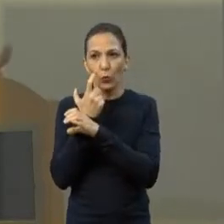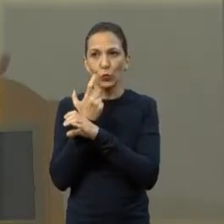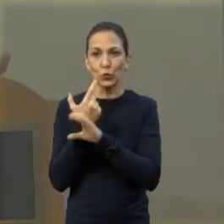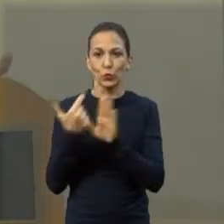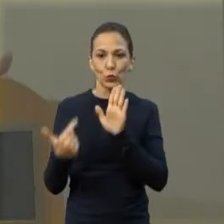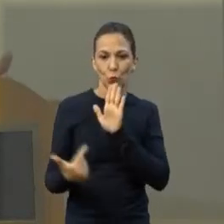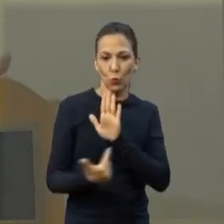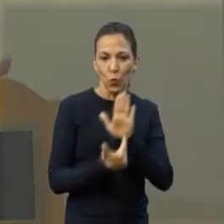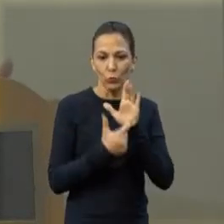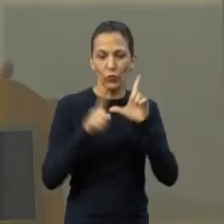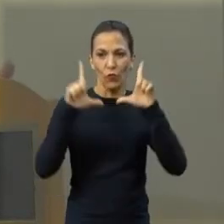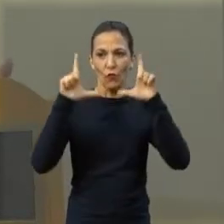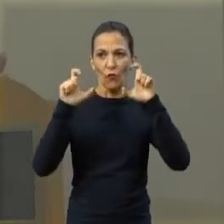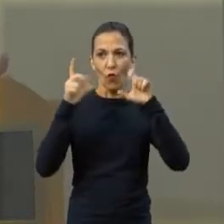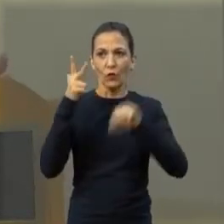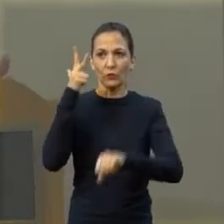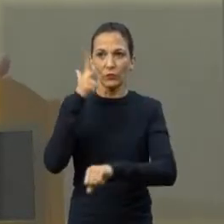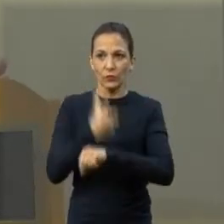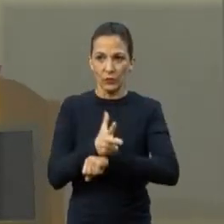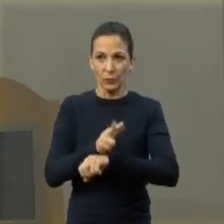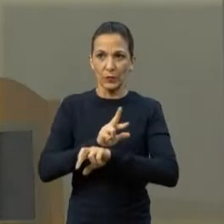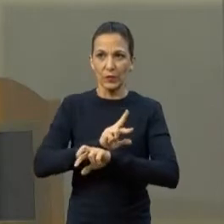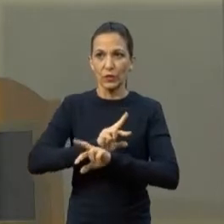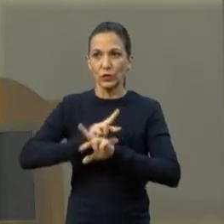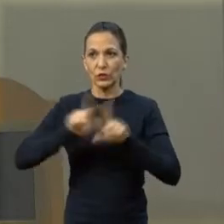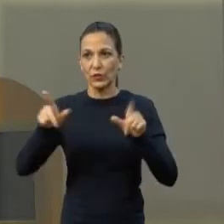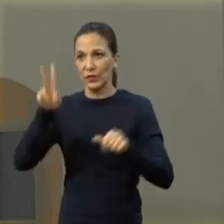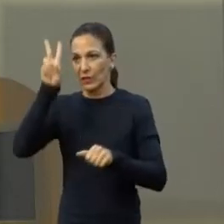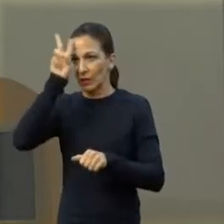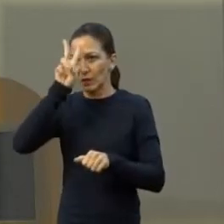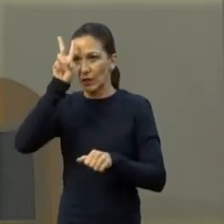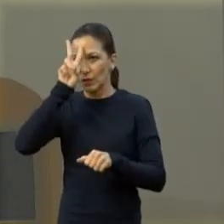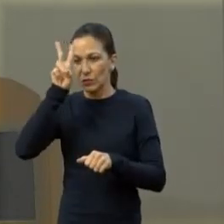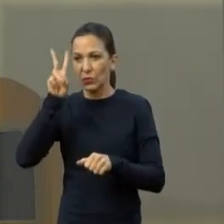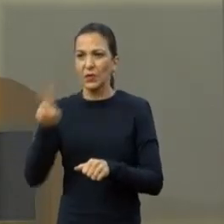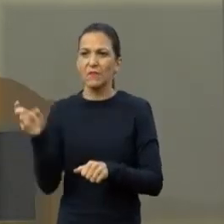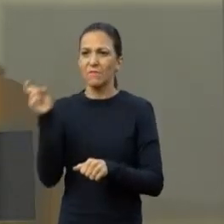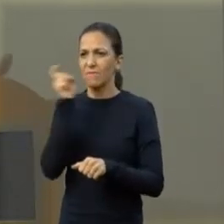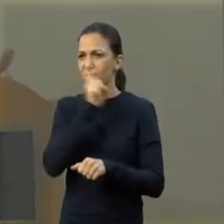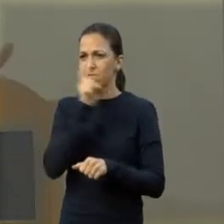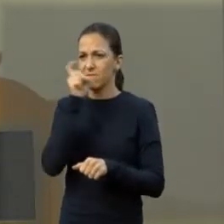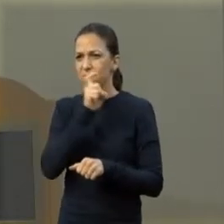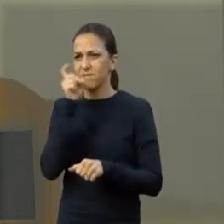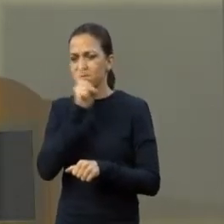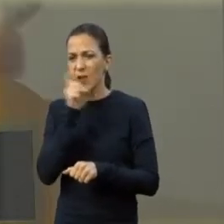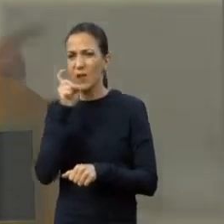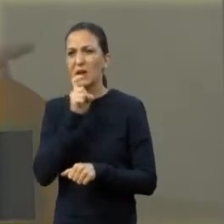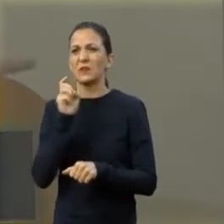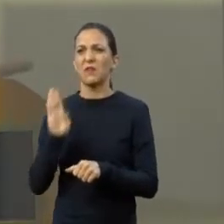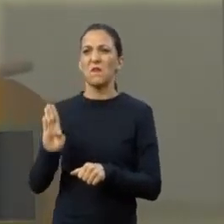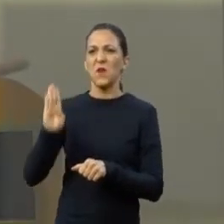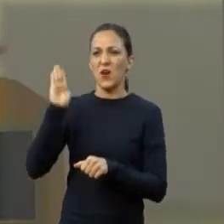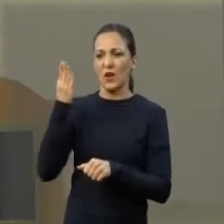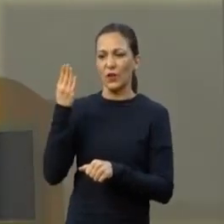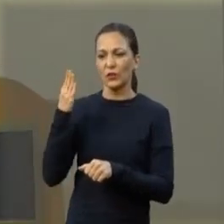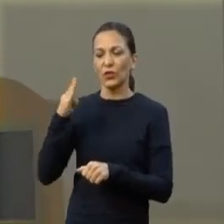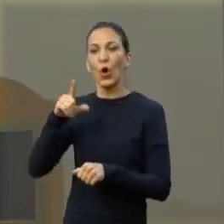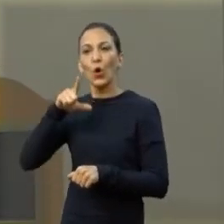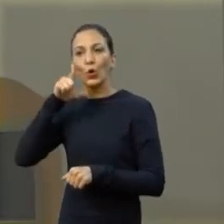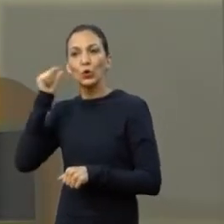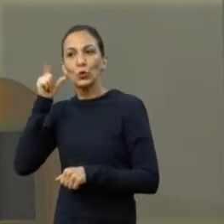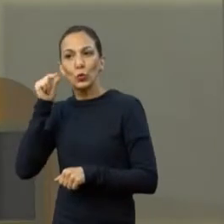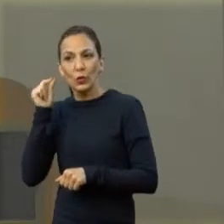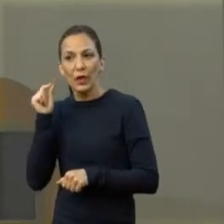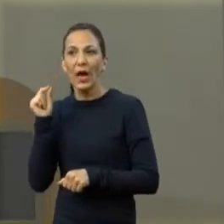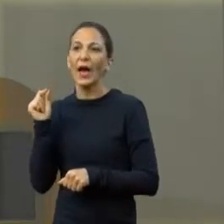fotografias e filmagens ao contrário da história fictícia e falar ciosa do gato e aí